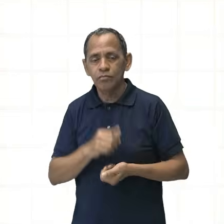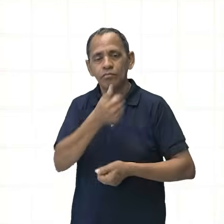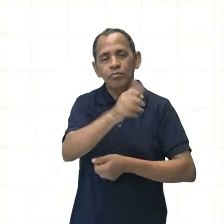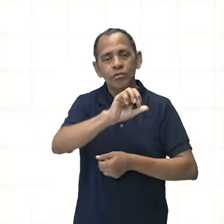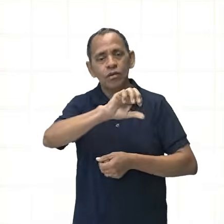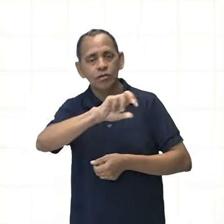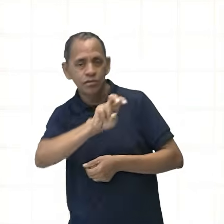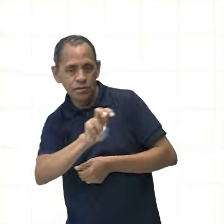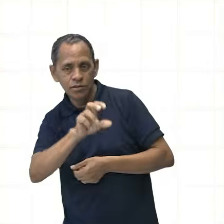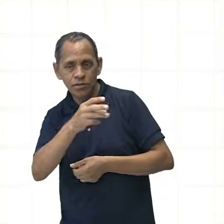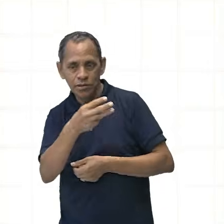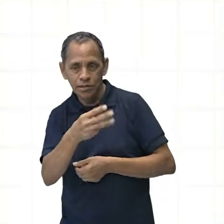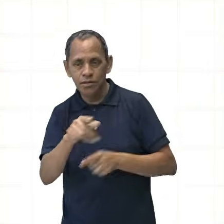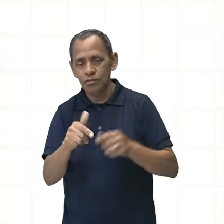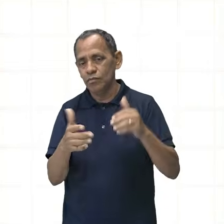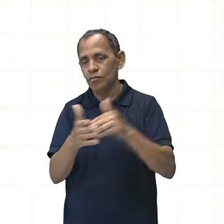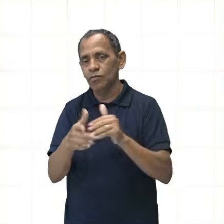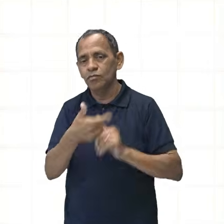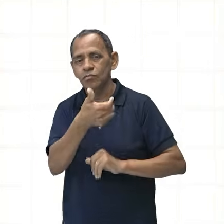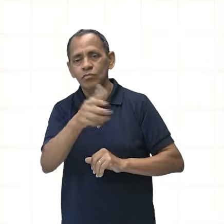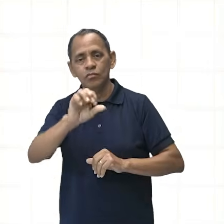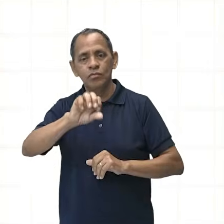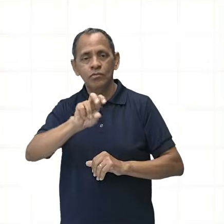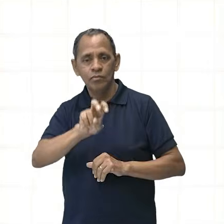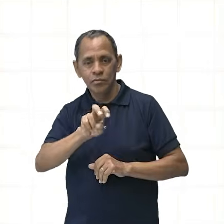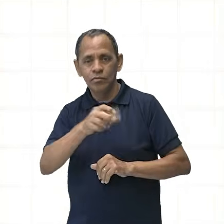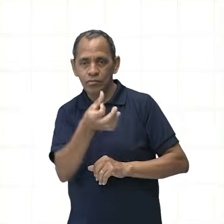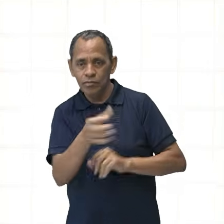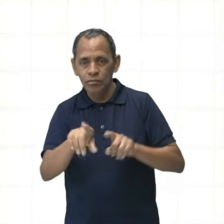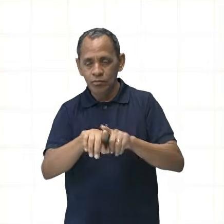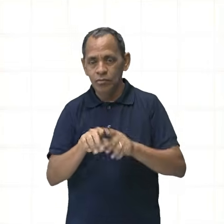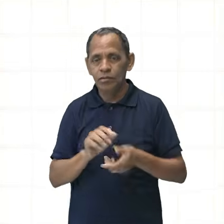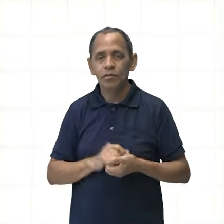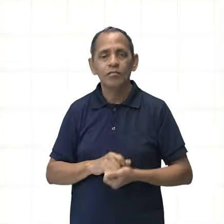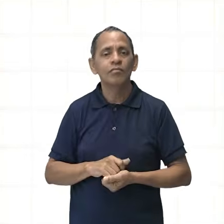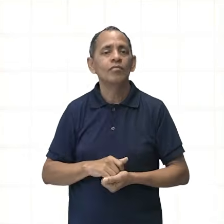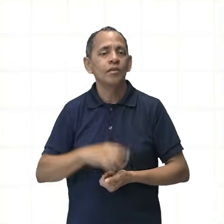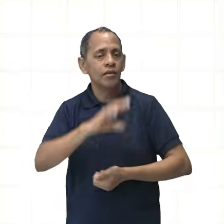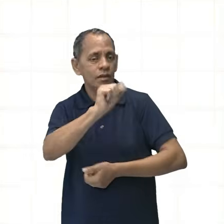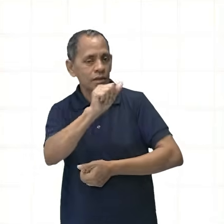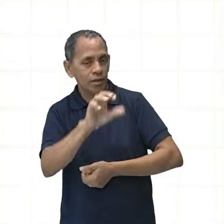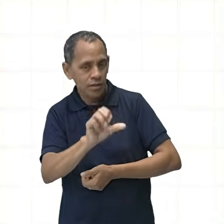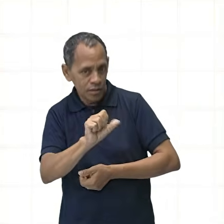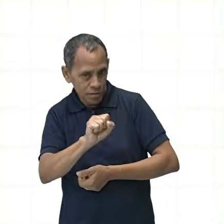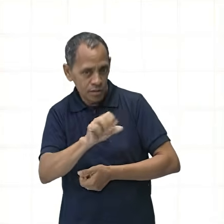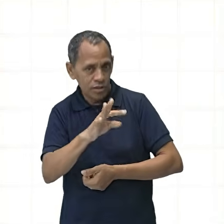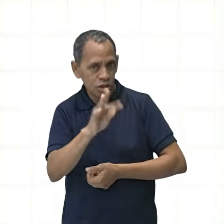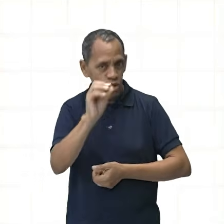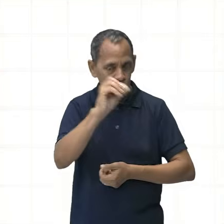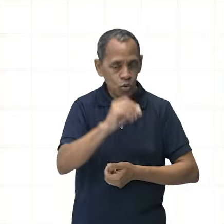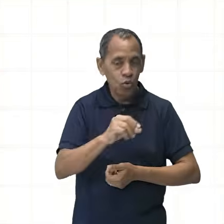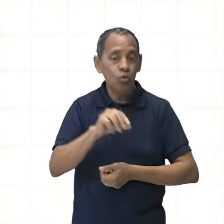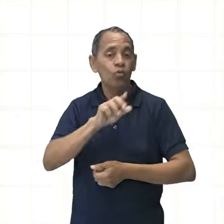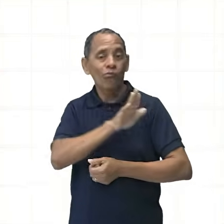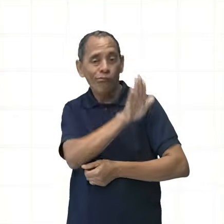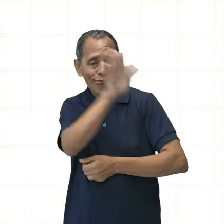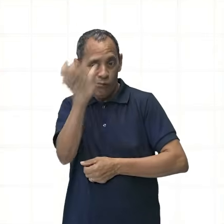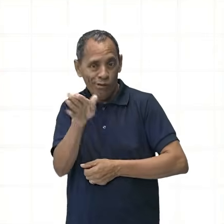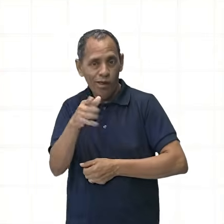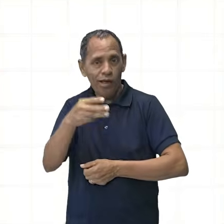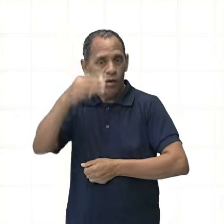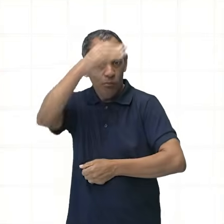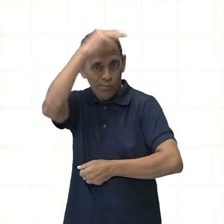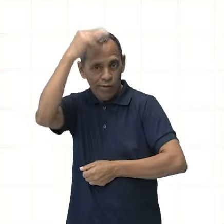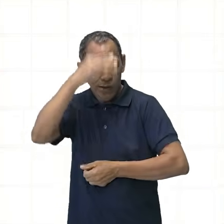exílio e guerrilha, entre 1953 e 1956. Fidel Castro exilou-se